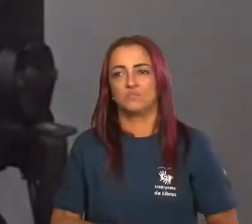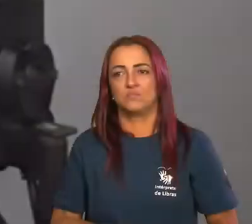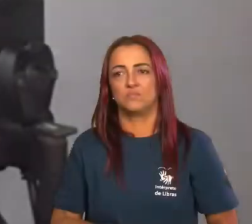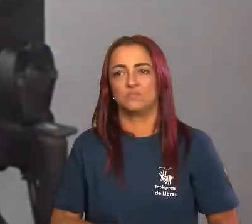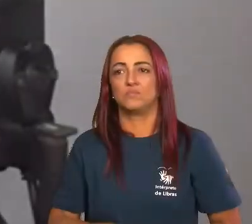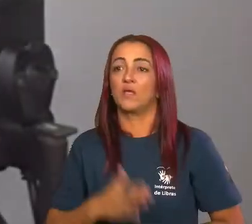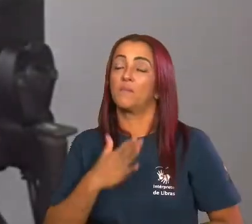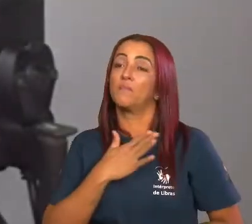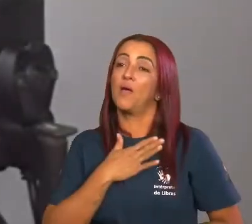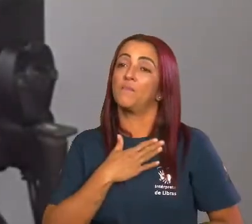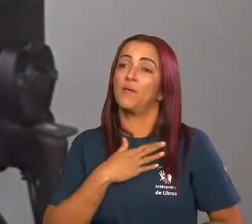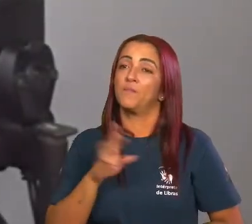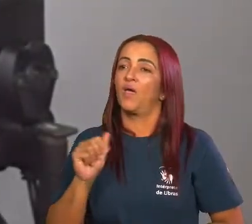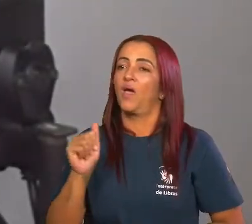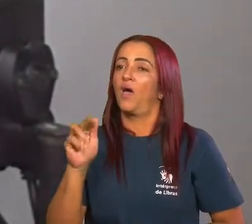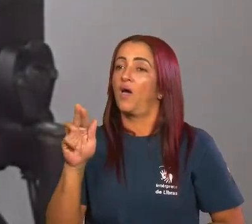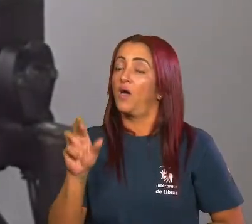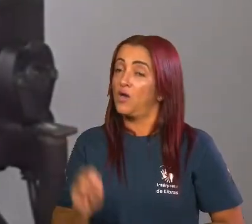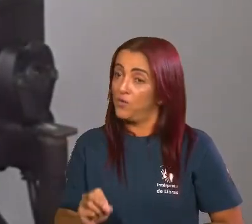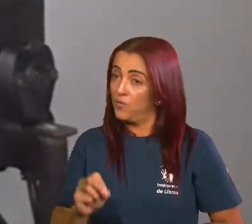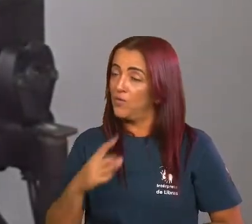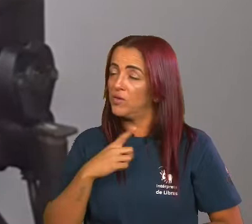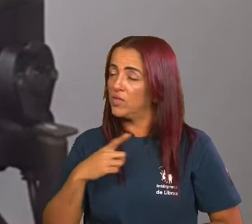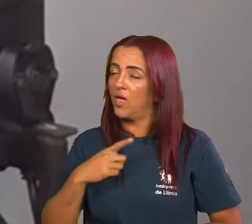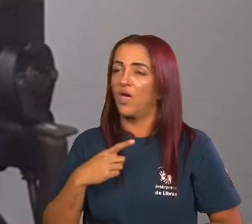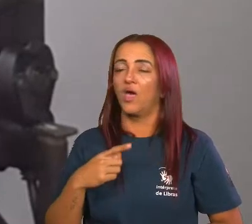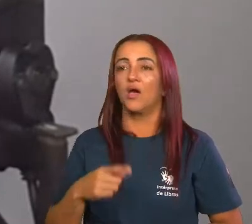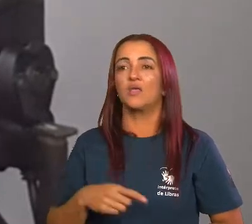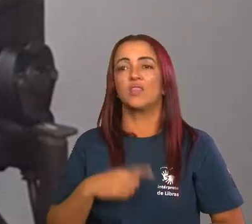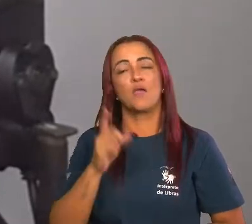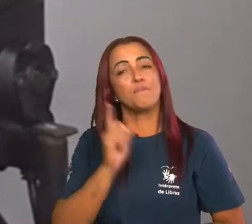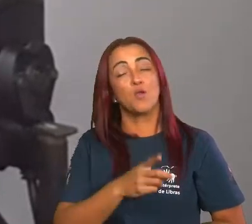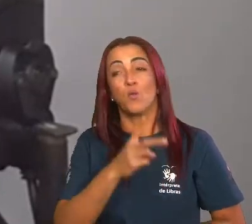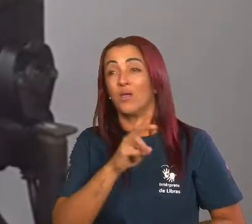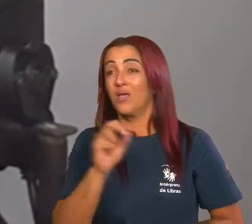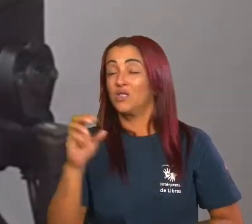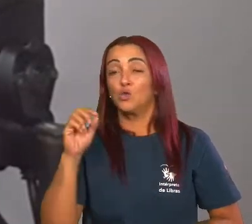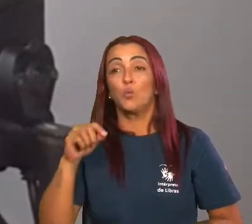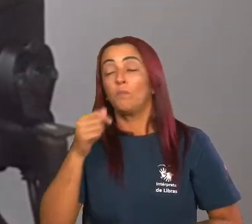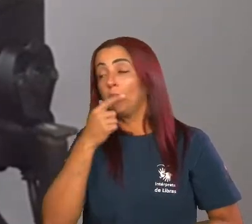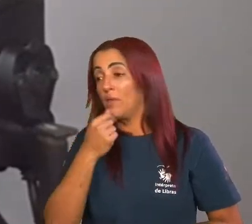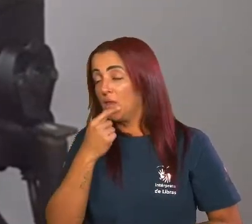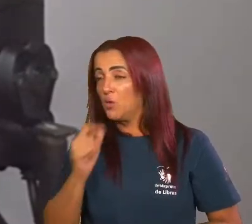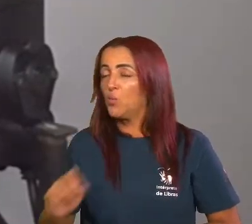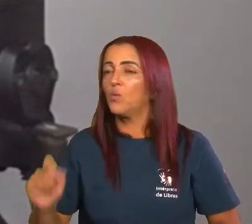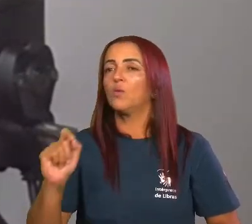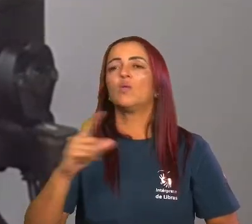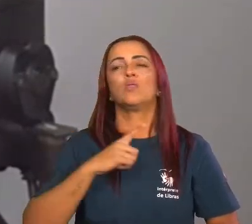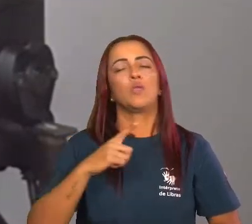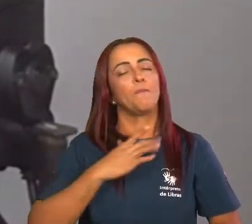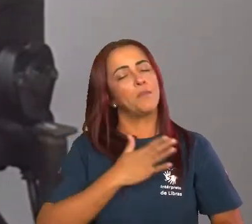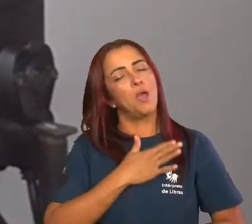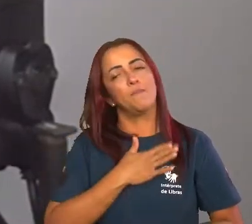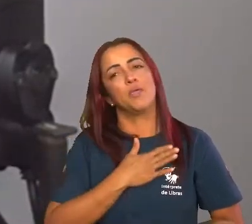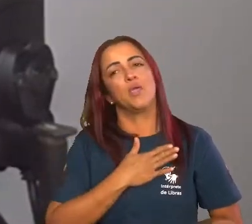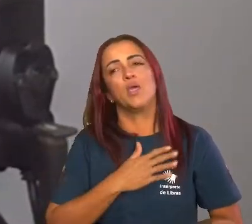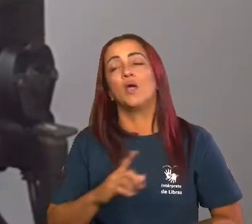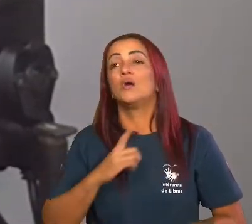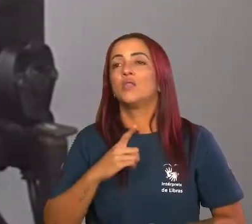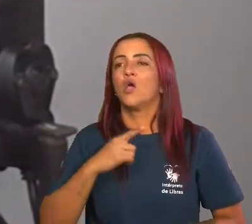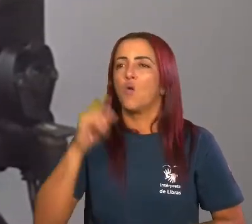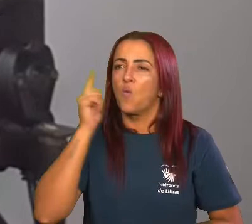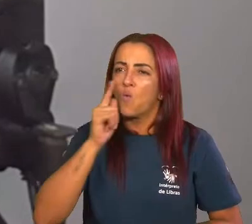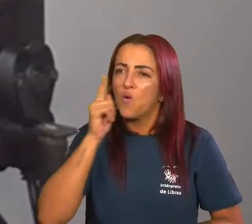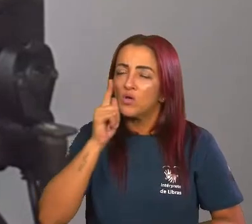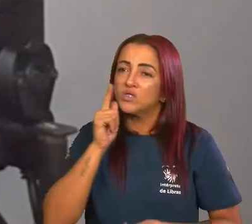No meu caso, ser raro é ser um em 3.500 meninos. Mas para mim, ser raro é fazer tudo o que está ao